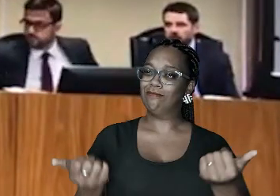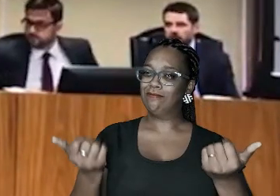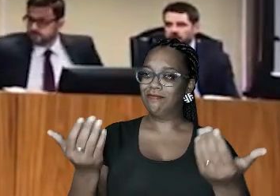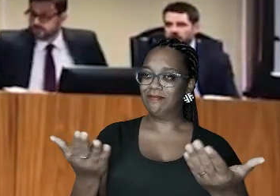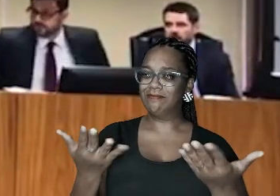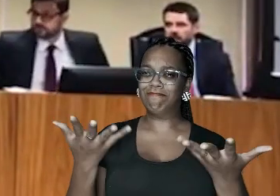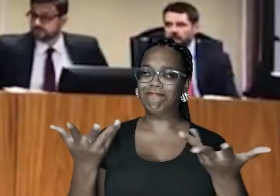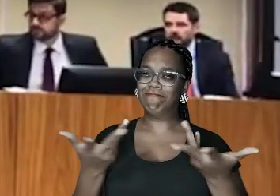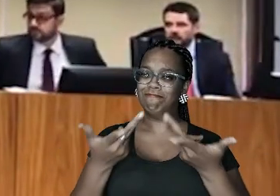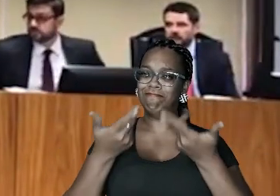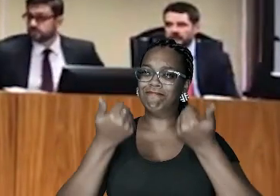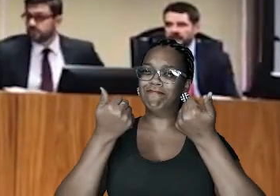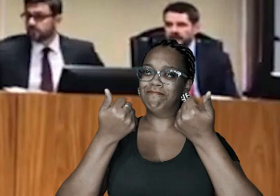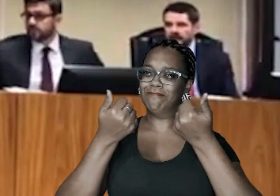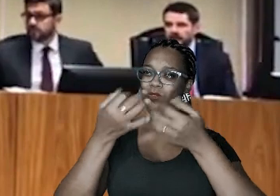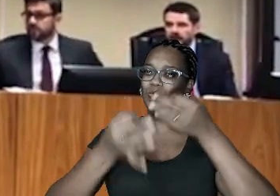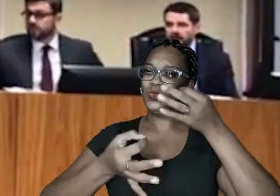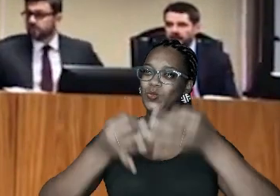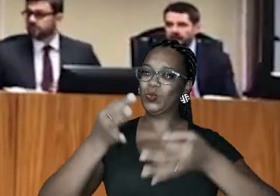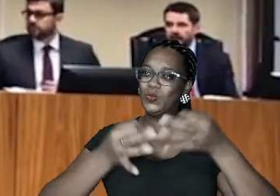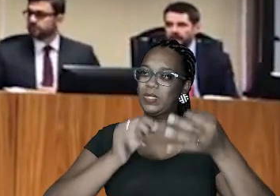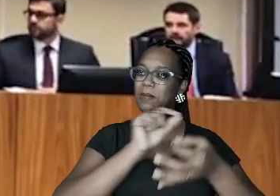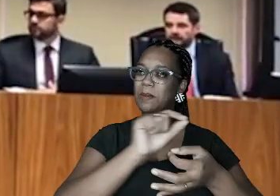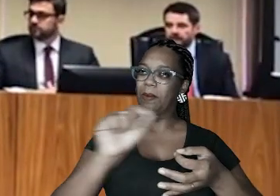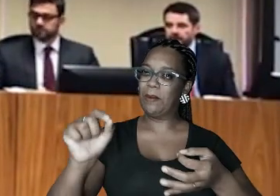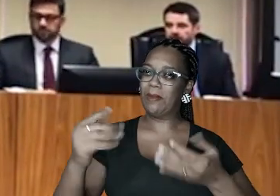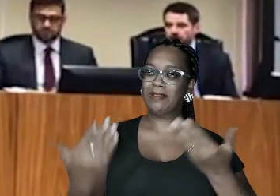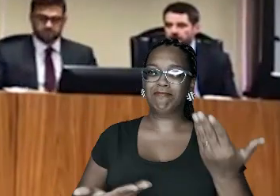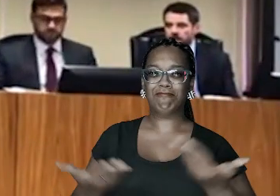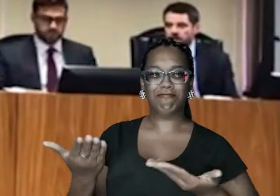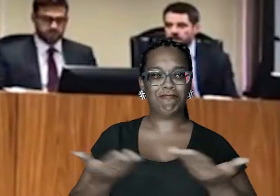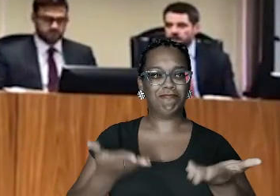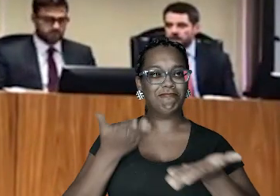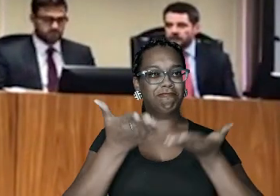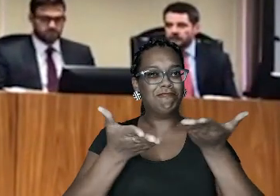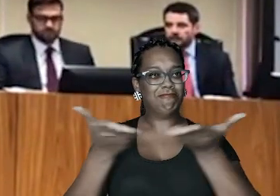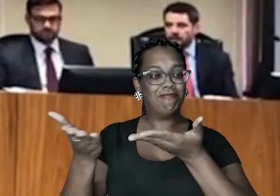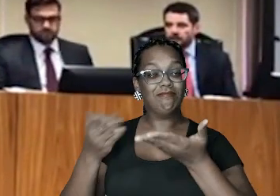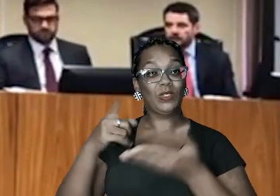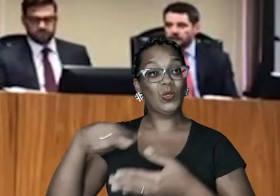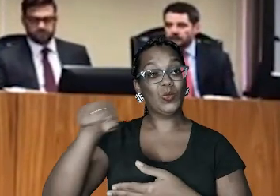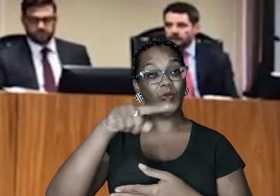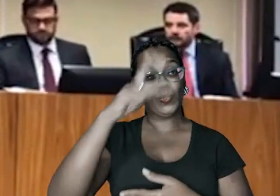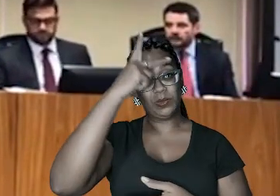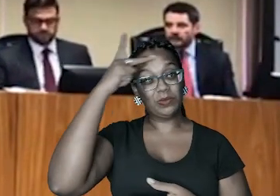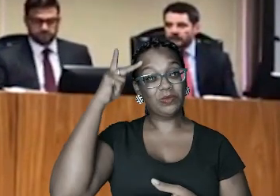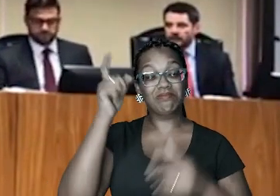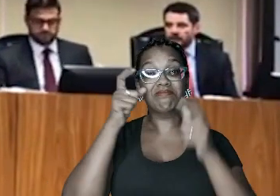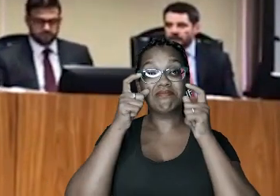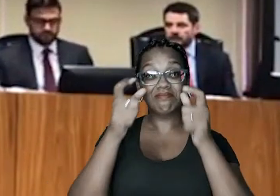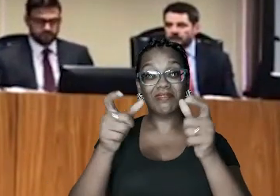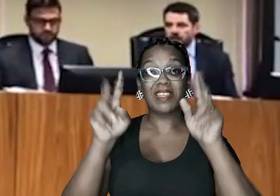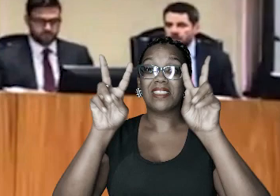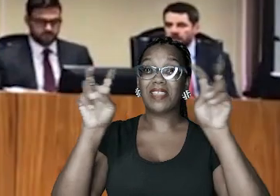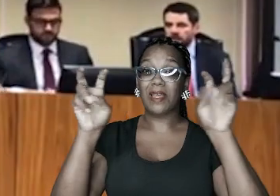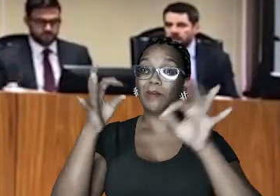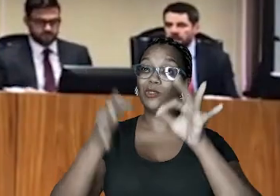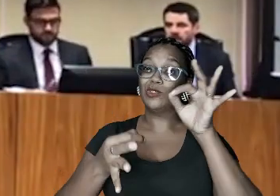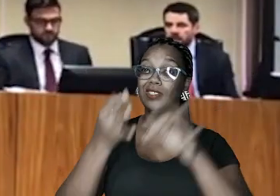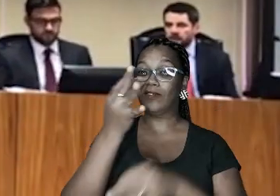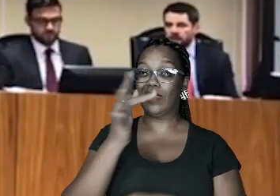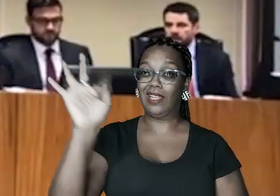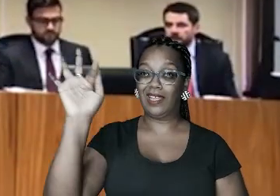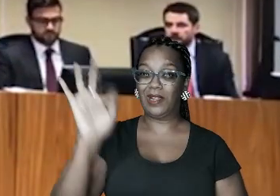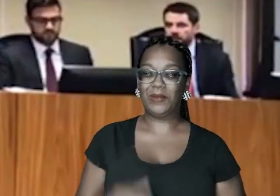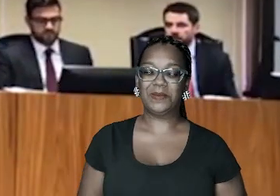cursos né que nos dão qualificação para os nossos juízes para os nossos servidores para todos aqueles que se interessam